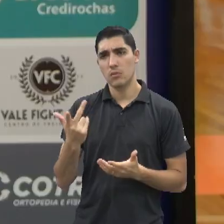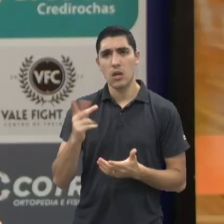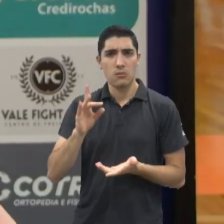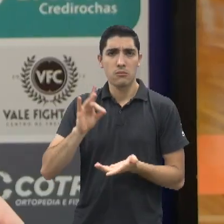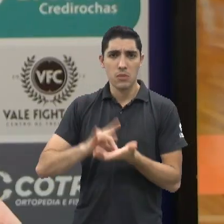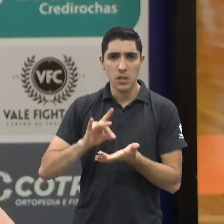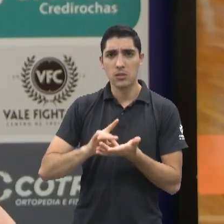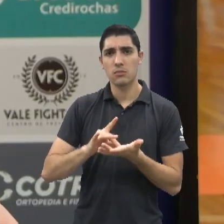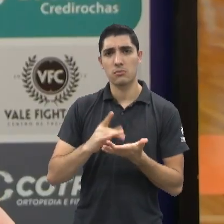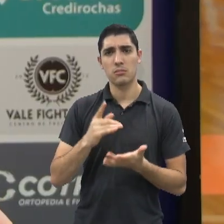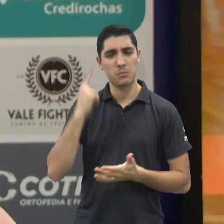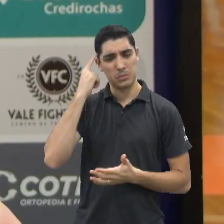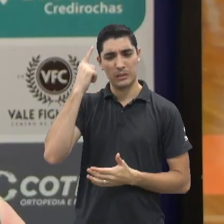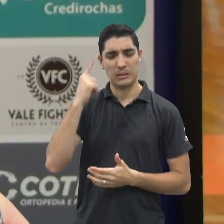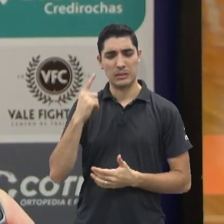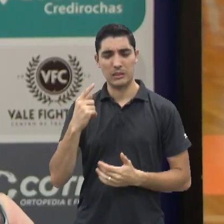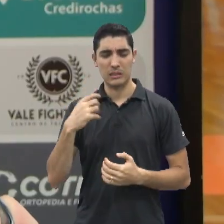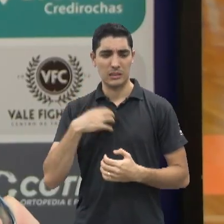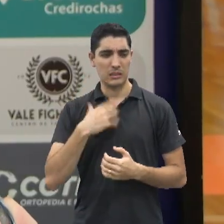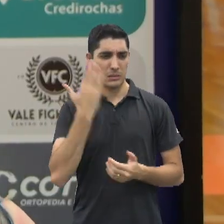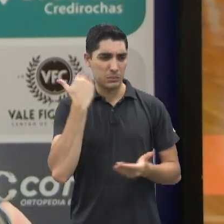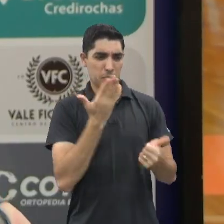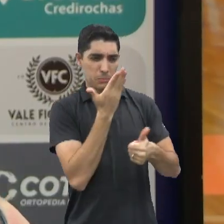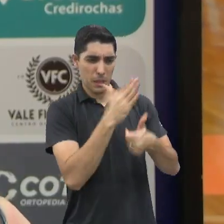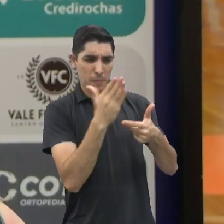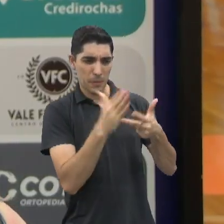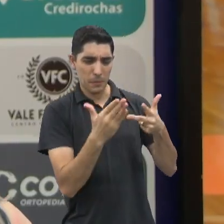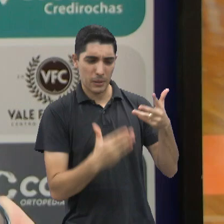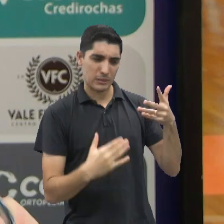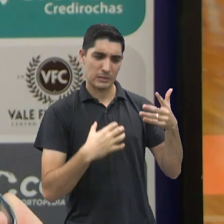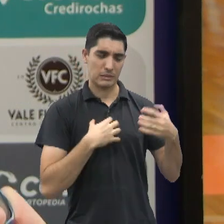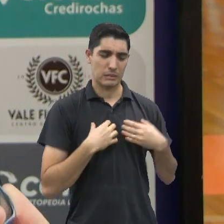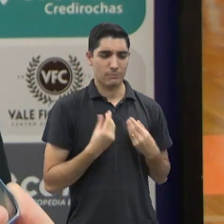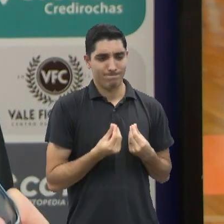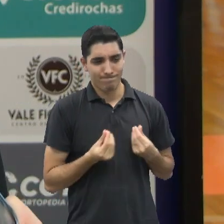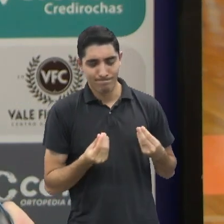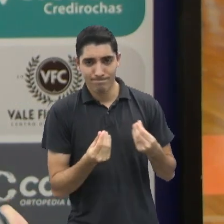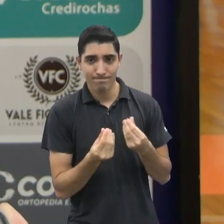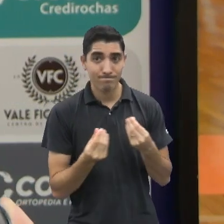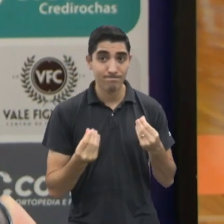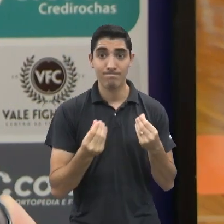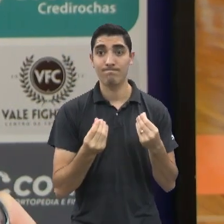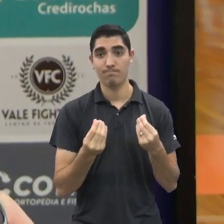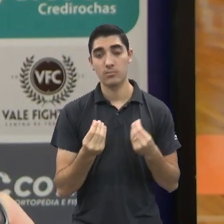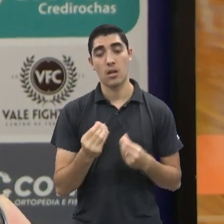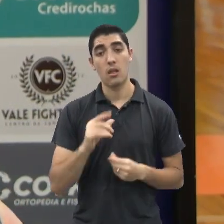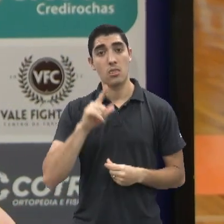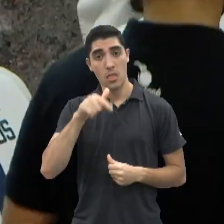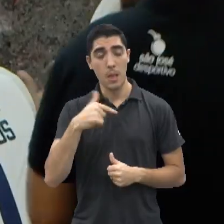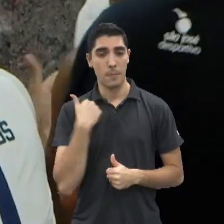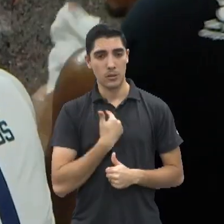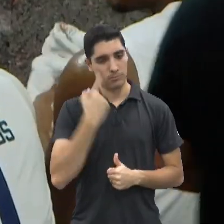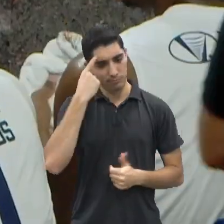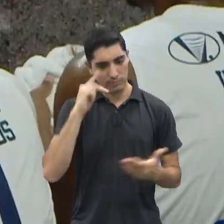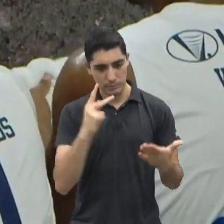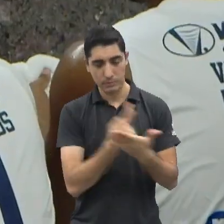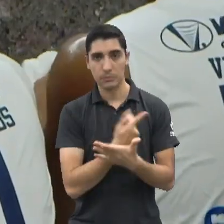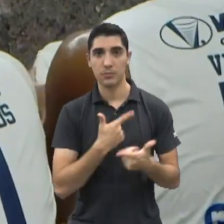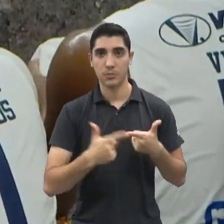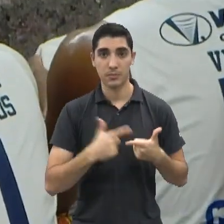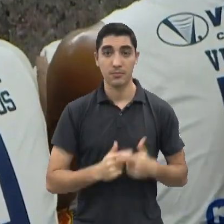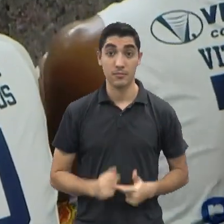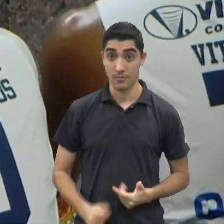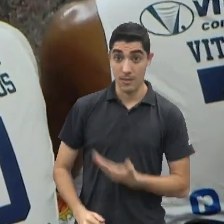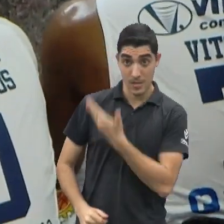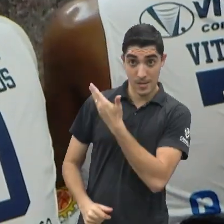ruim, moralmente as derrotas pesaram, e aí começou uma sequência de situações aí que pesou muito para nós. O desabafo